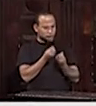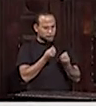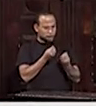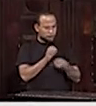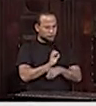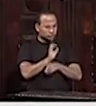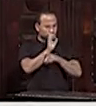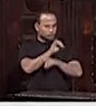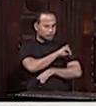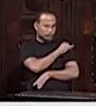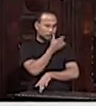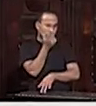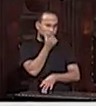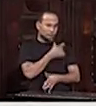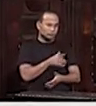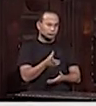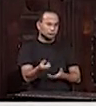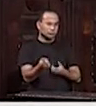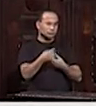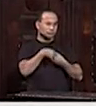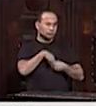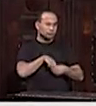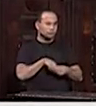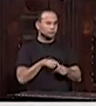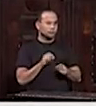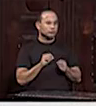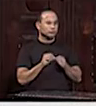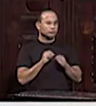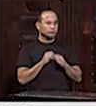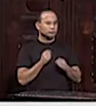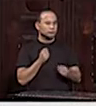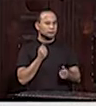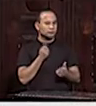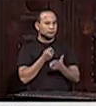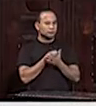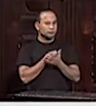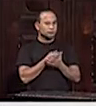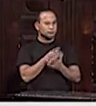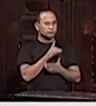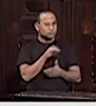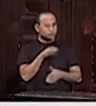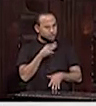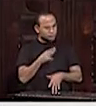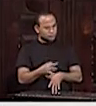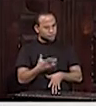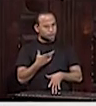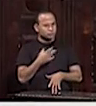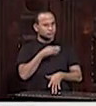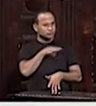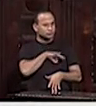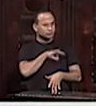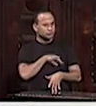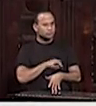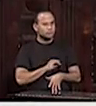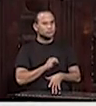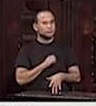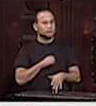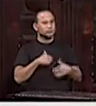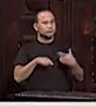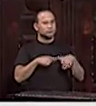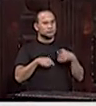a arrecadação, consiga colocar as folhas de pagamento em dia, consiga colocar os serviços públicos para